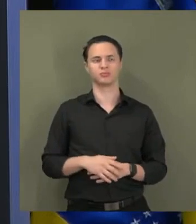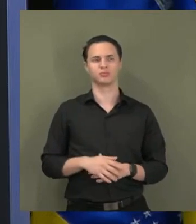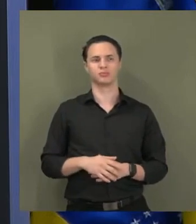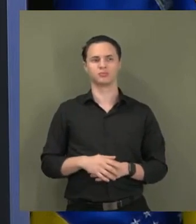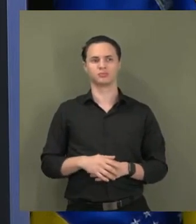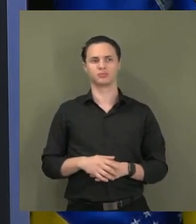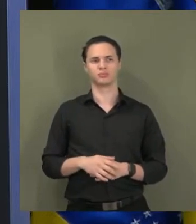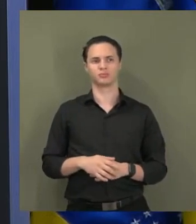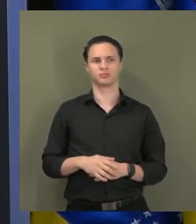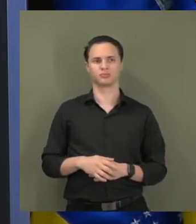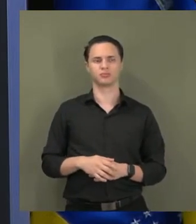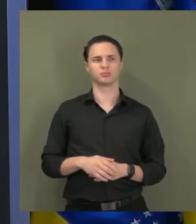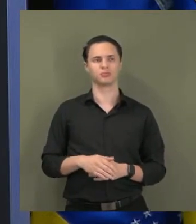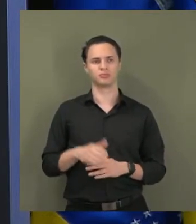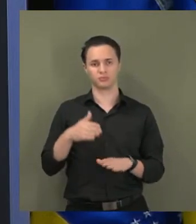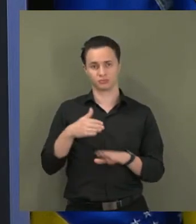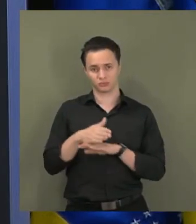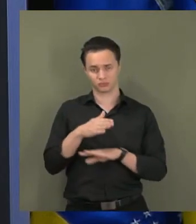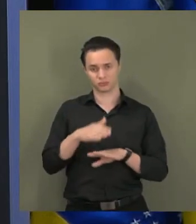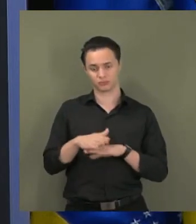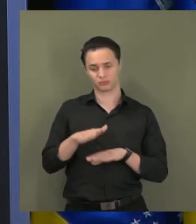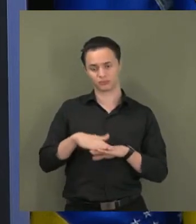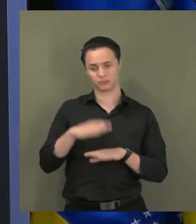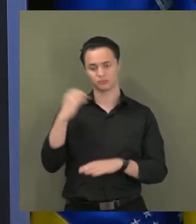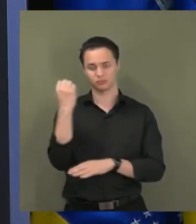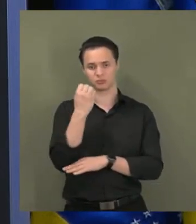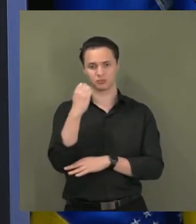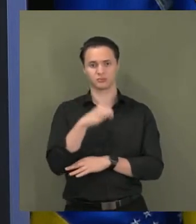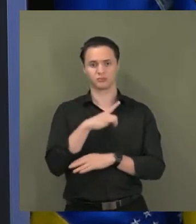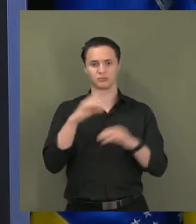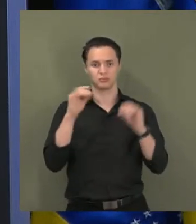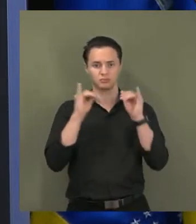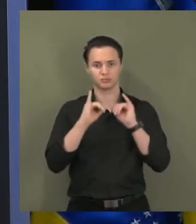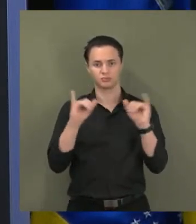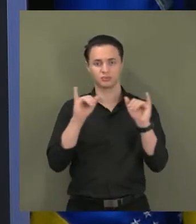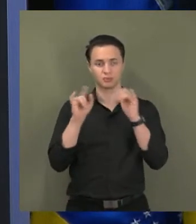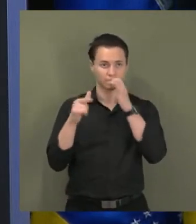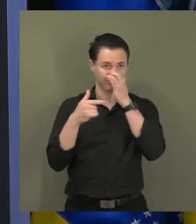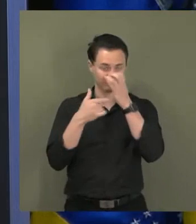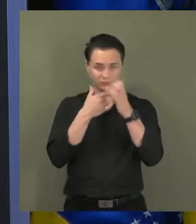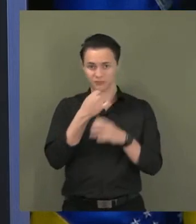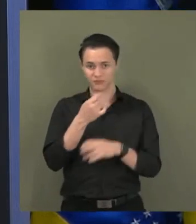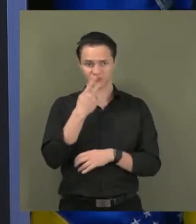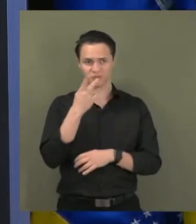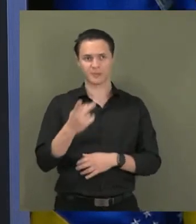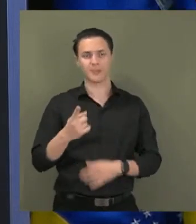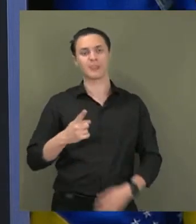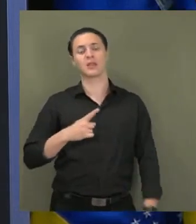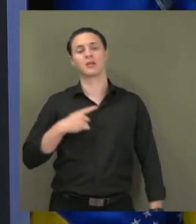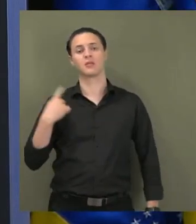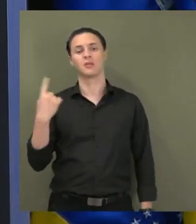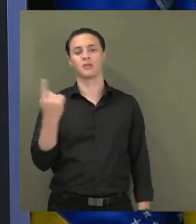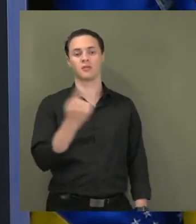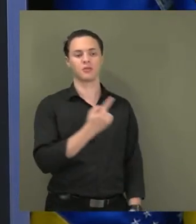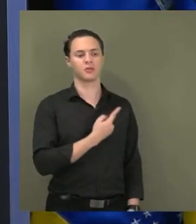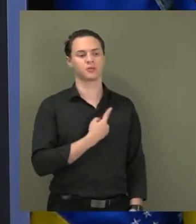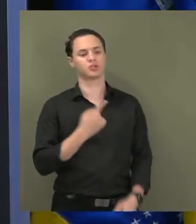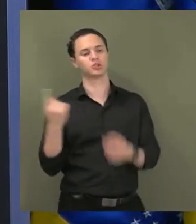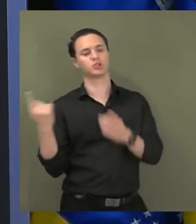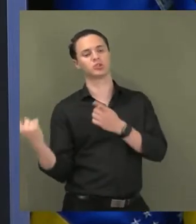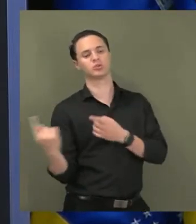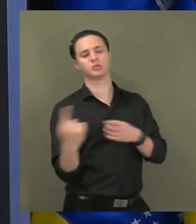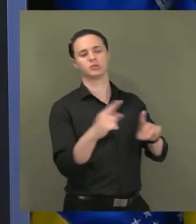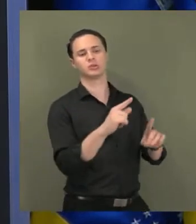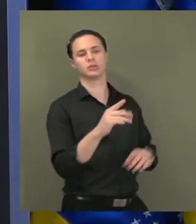Participação essa muito agravada pela declaração emocionada em que ele diz: nós derrotamos